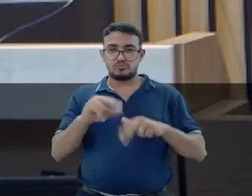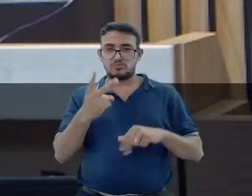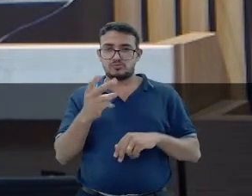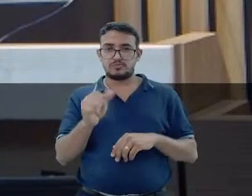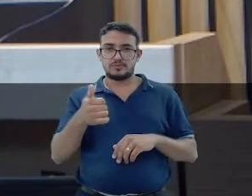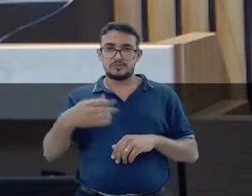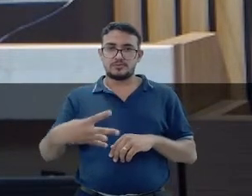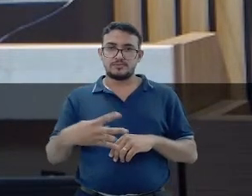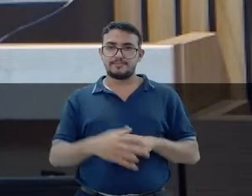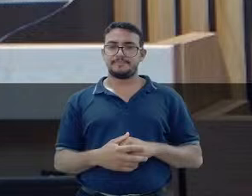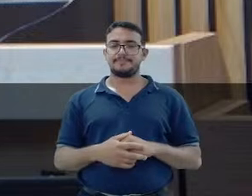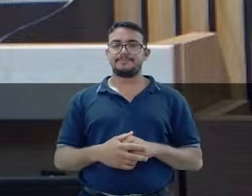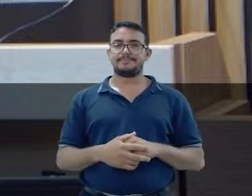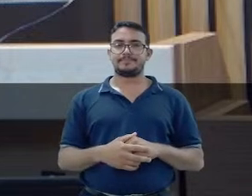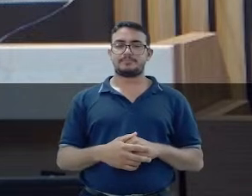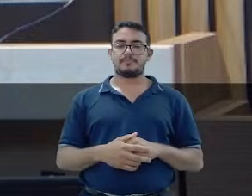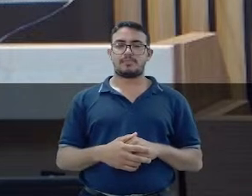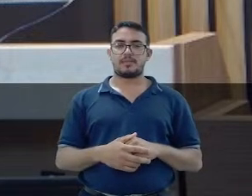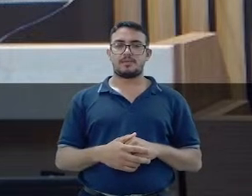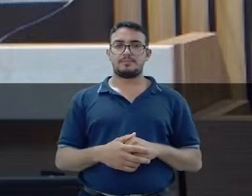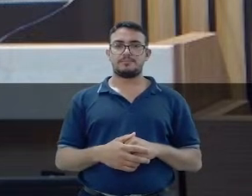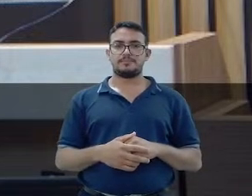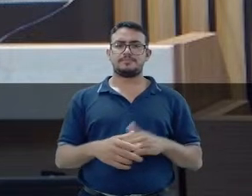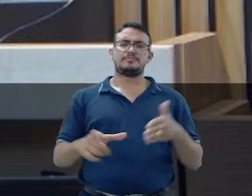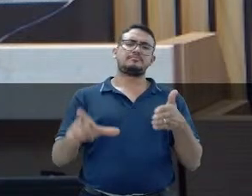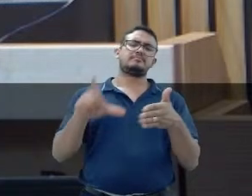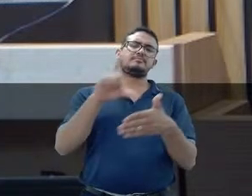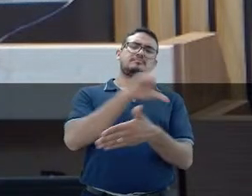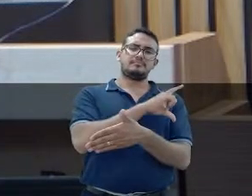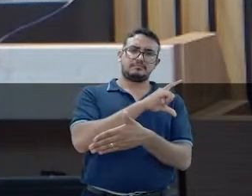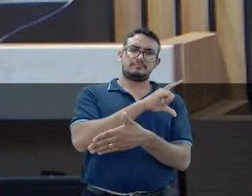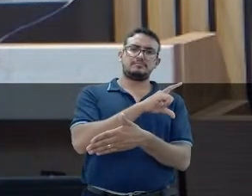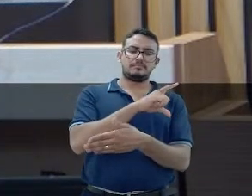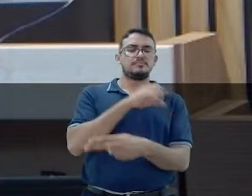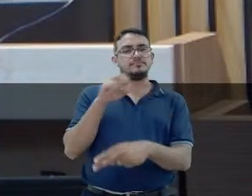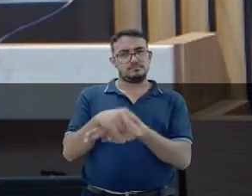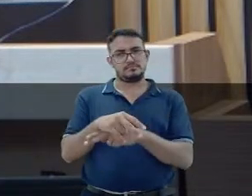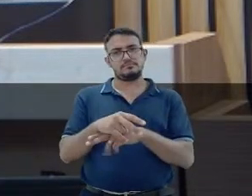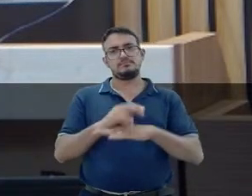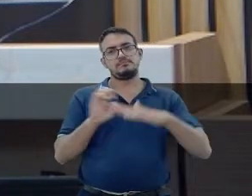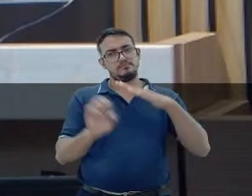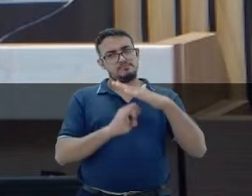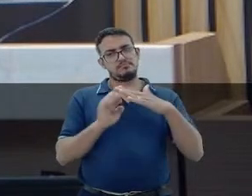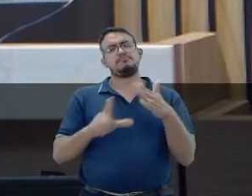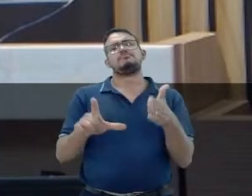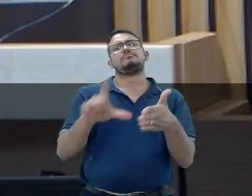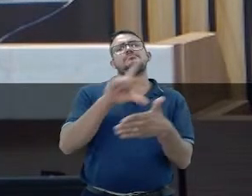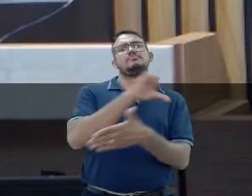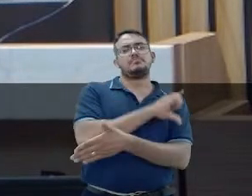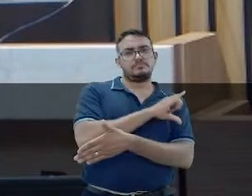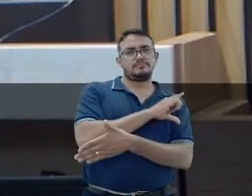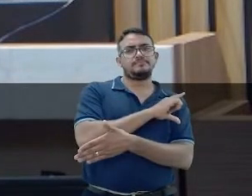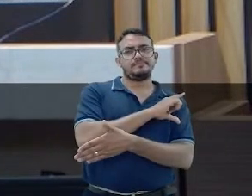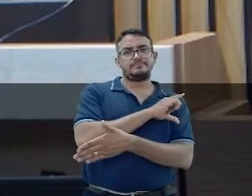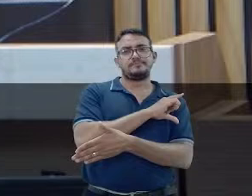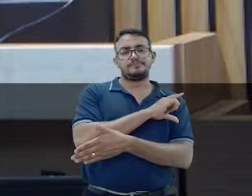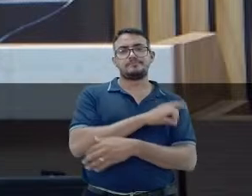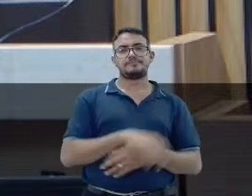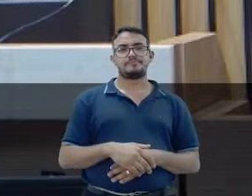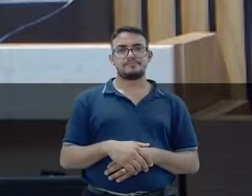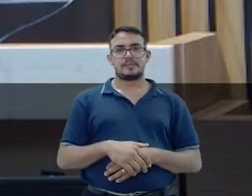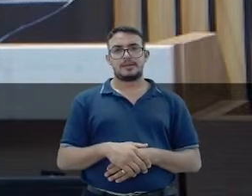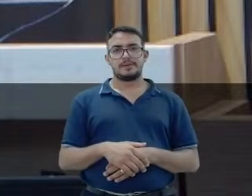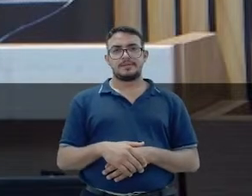perdão, portanto, anterior à admissão do reclamante na empresa,